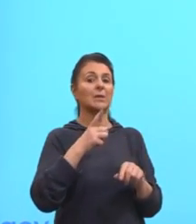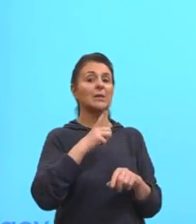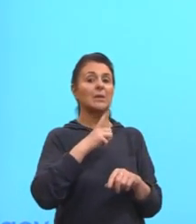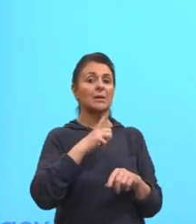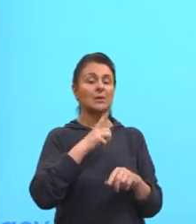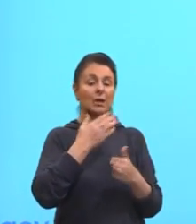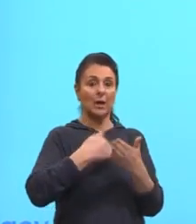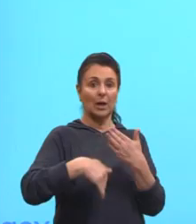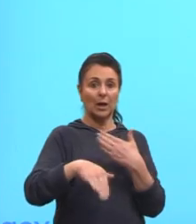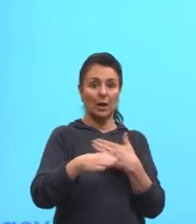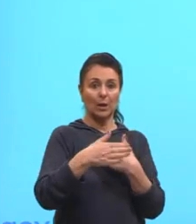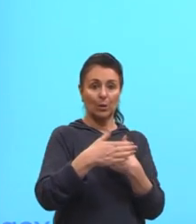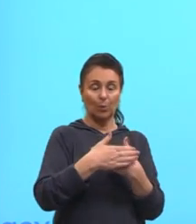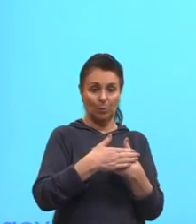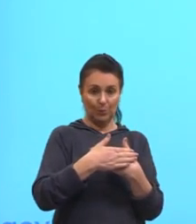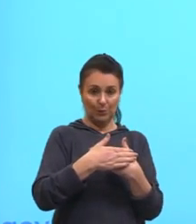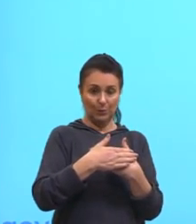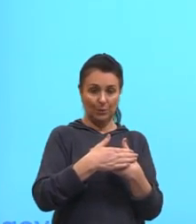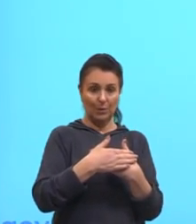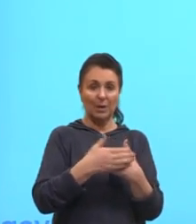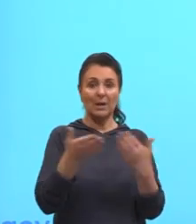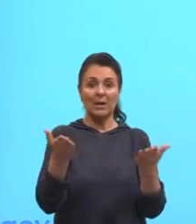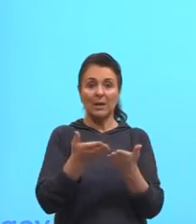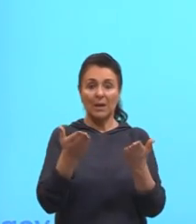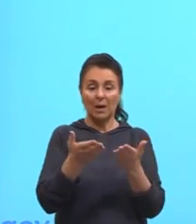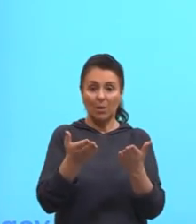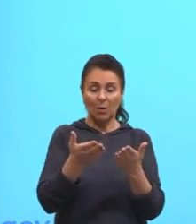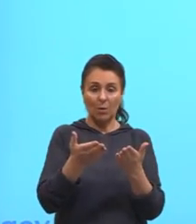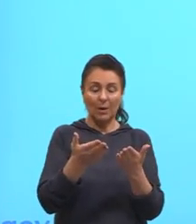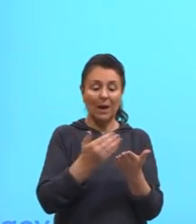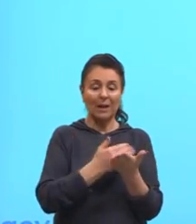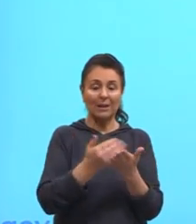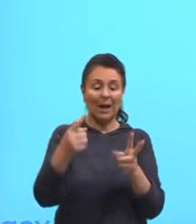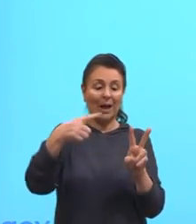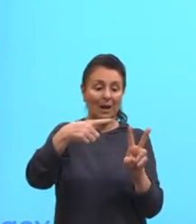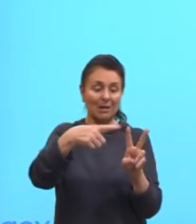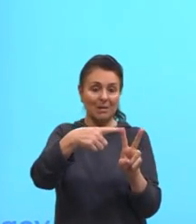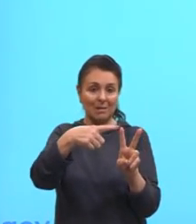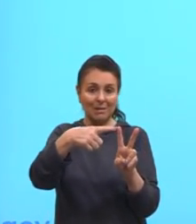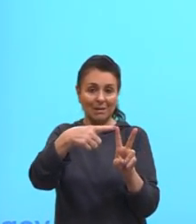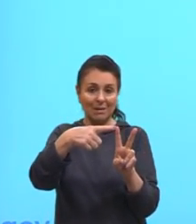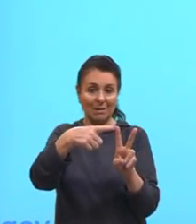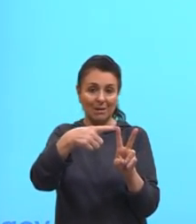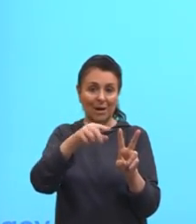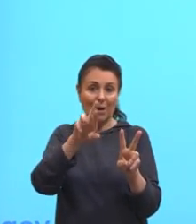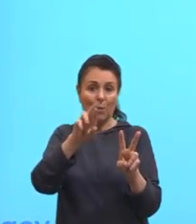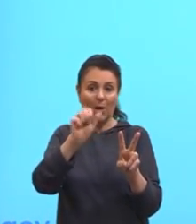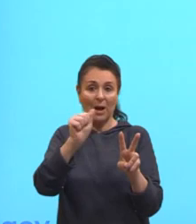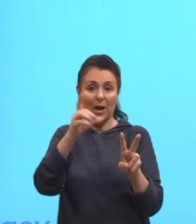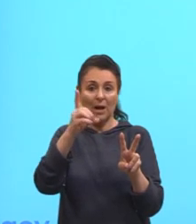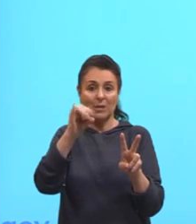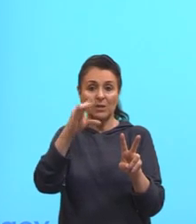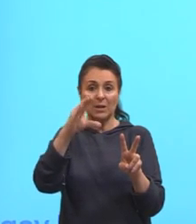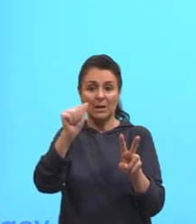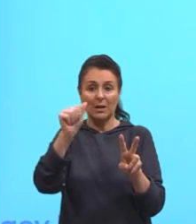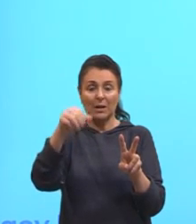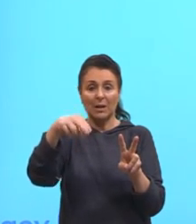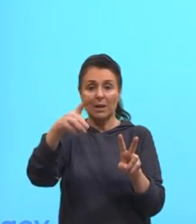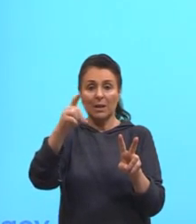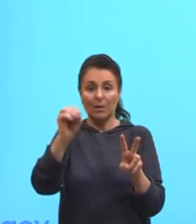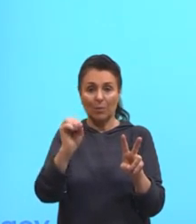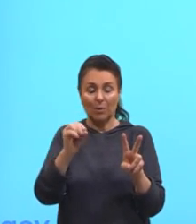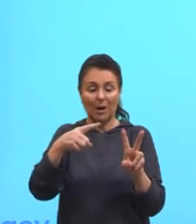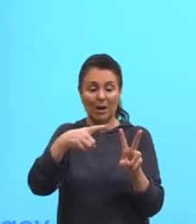tinha todo este termo aqui e agora ele vai entrar então como o nosso radicando aqui da